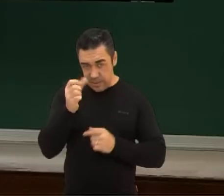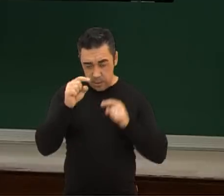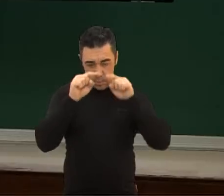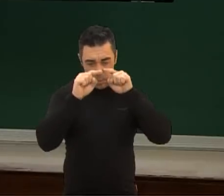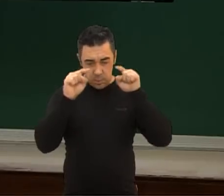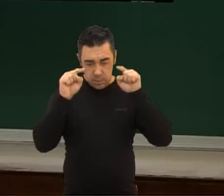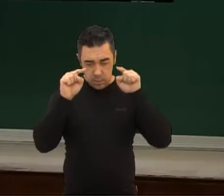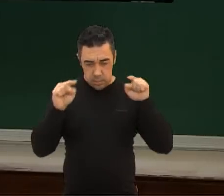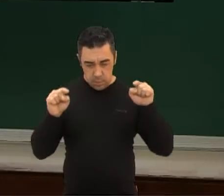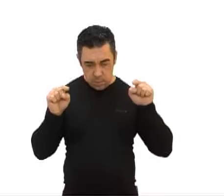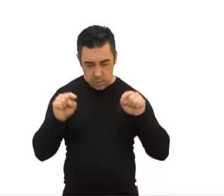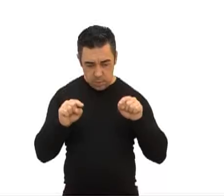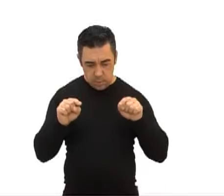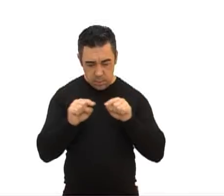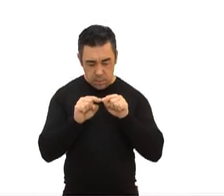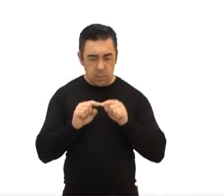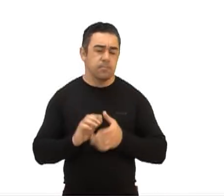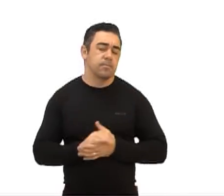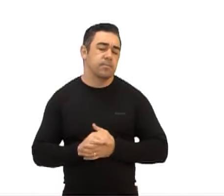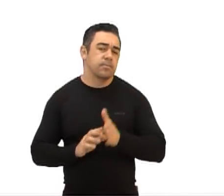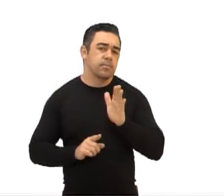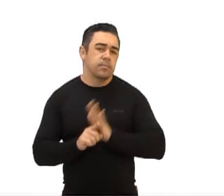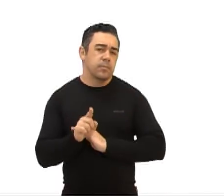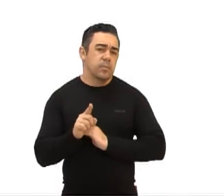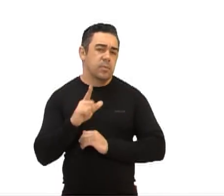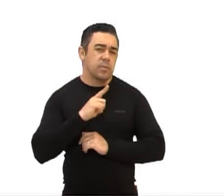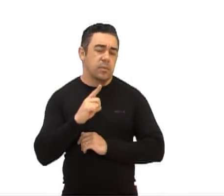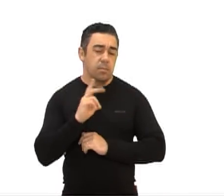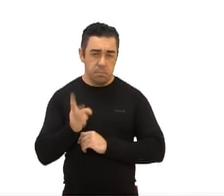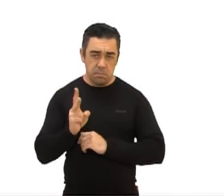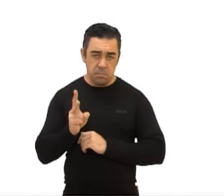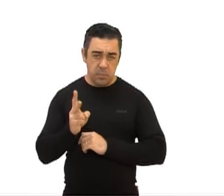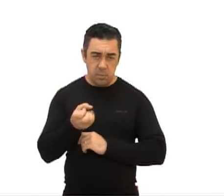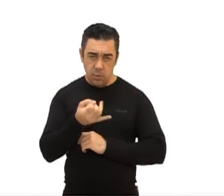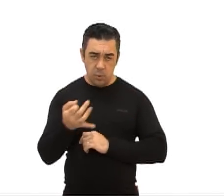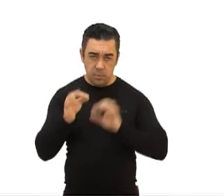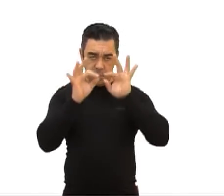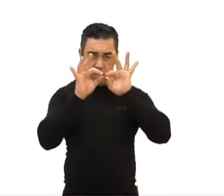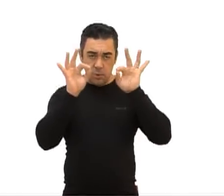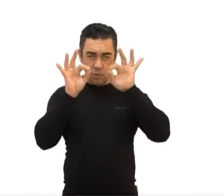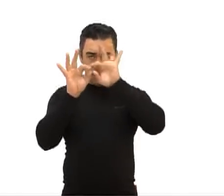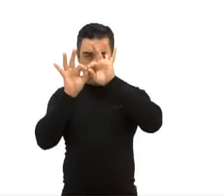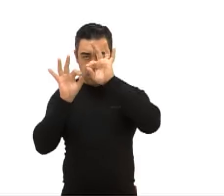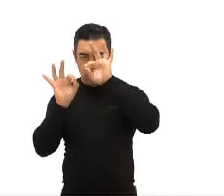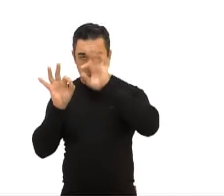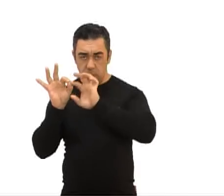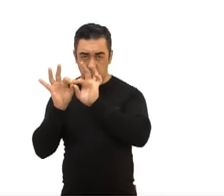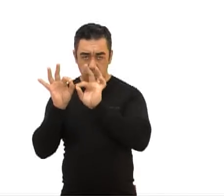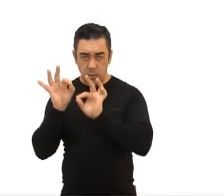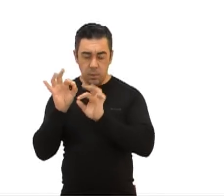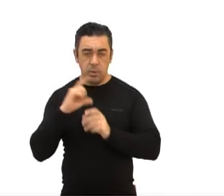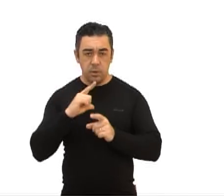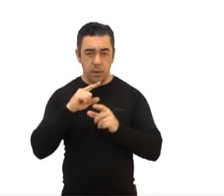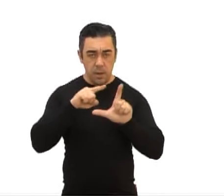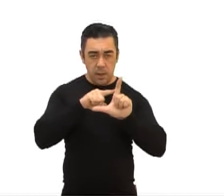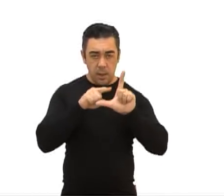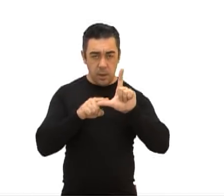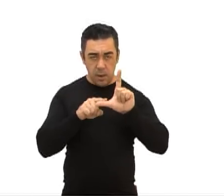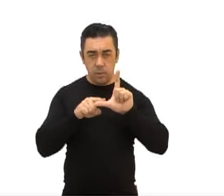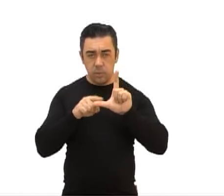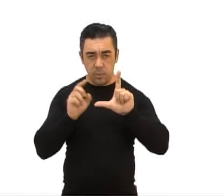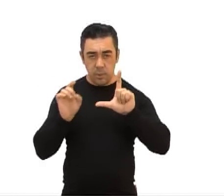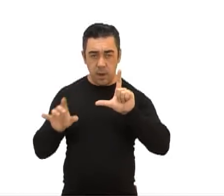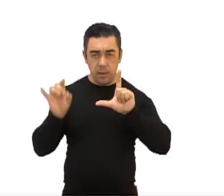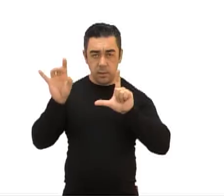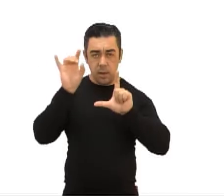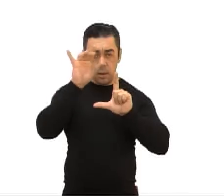6 lados, com lados de mesma medida e com ângulos congruentes de 60